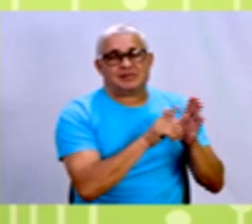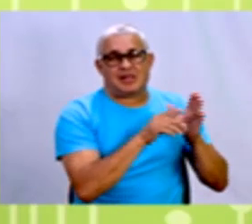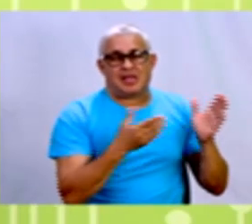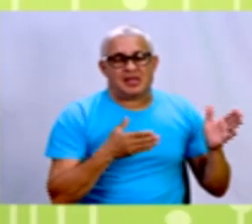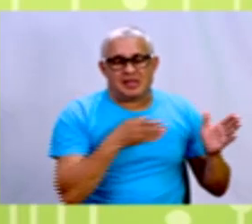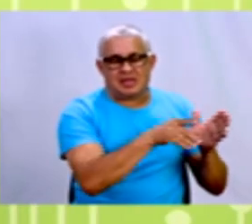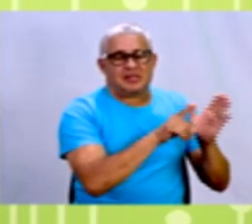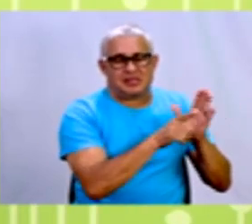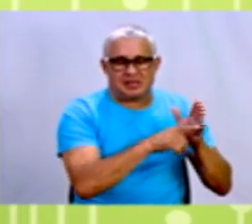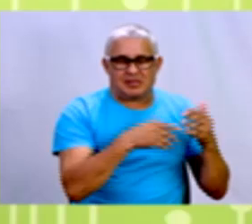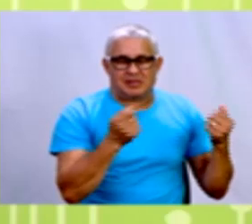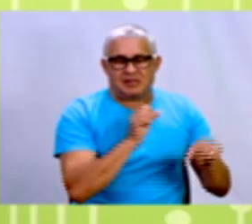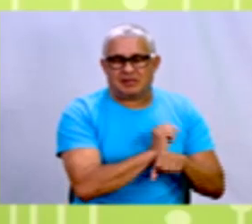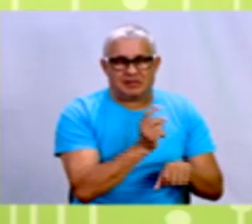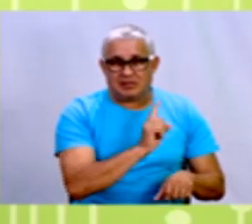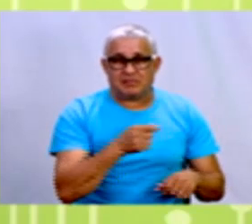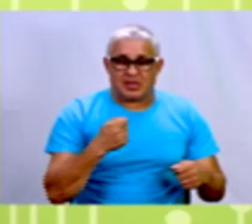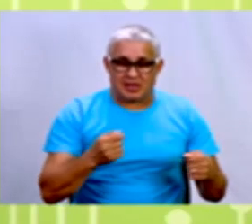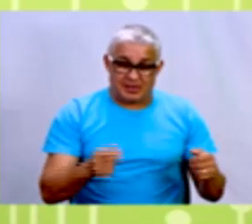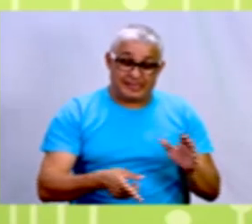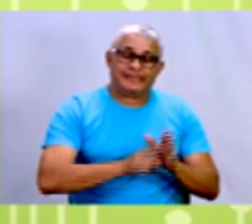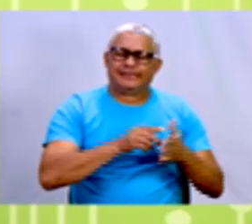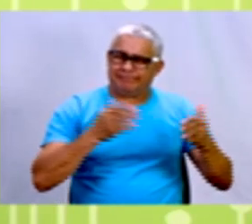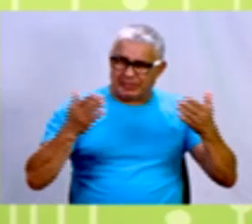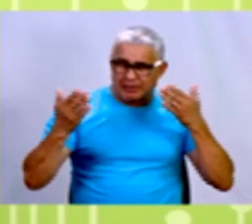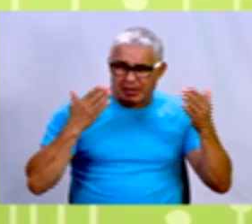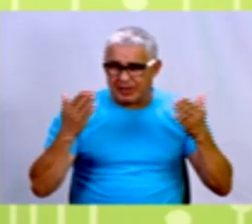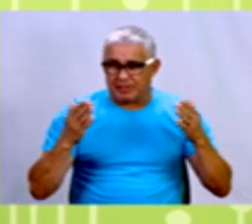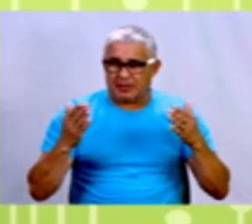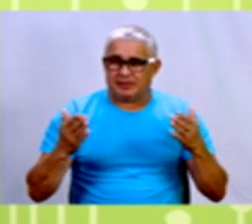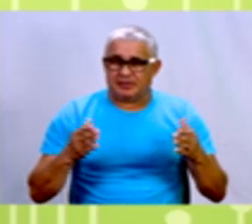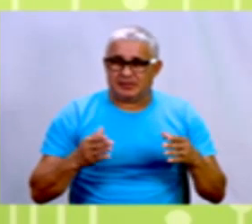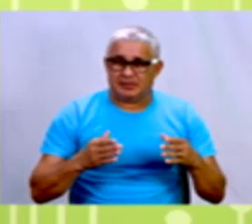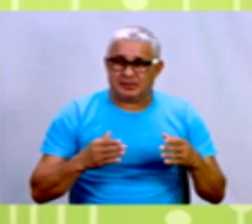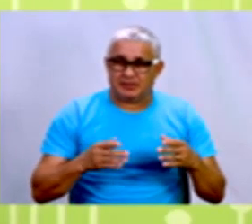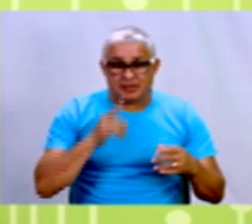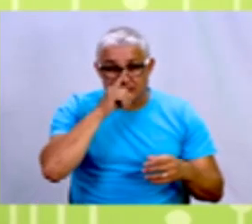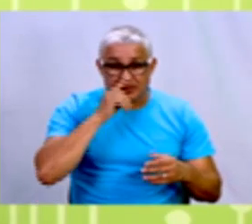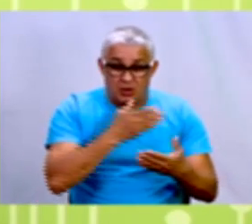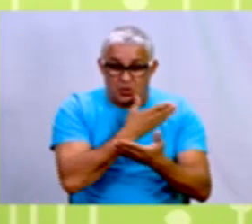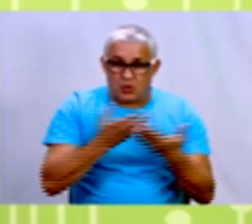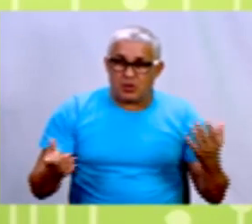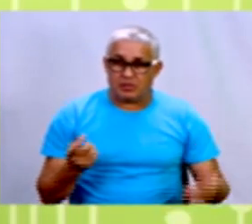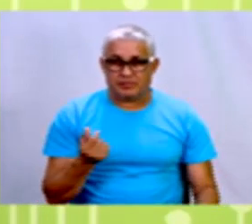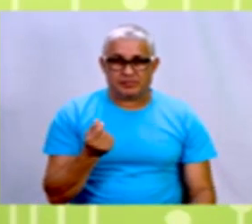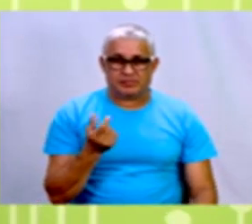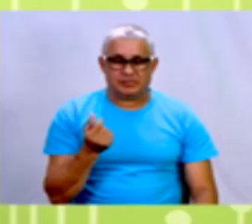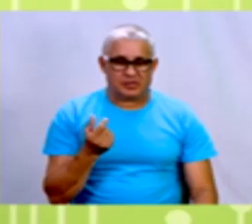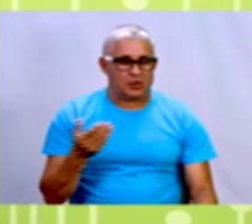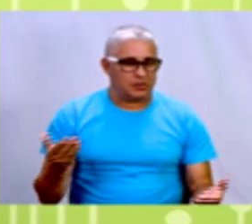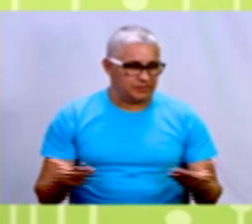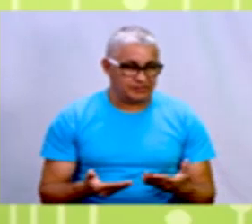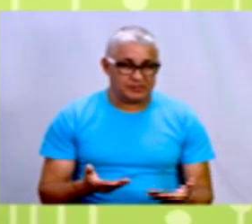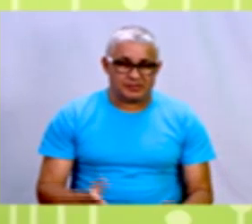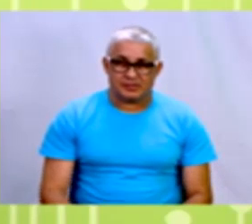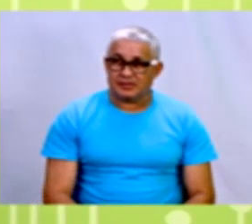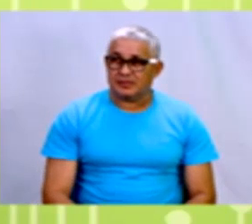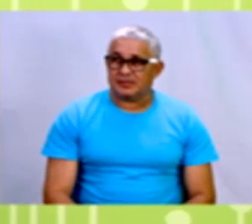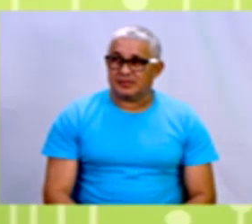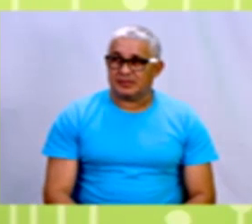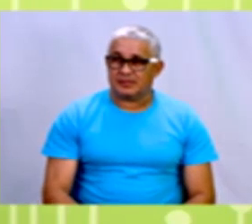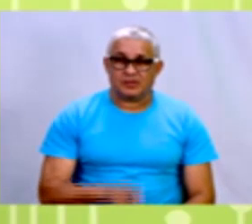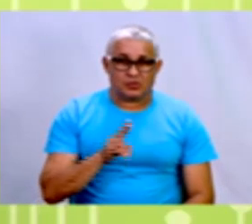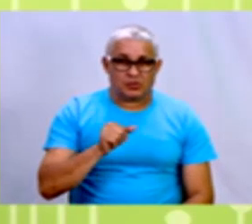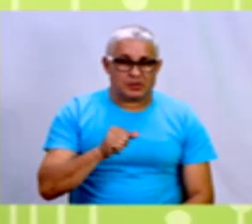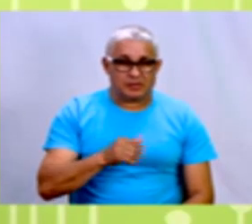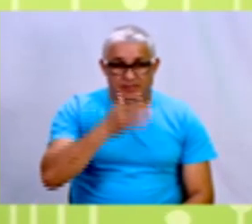Não, a gente tem que fazer toda essa análise para não correr o risco de perder dinheiro, porque perder dinheiro é uma coisa que eu nunca